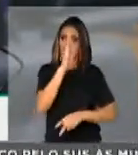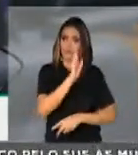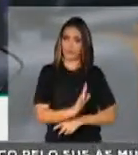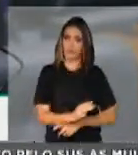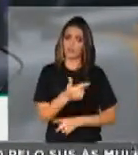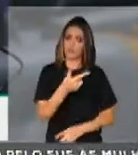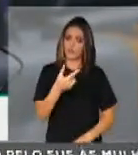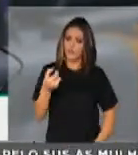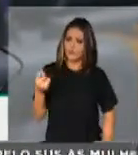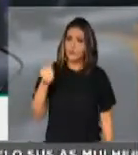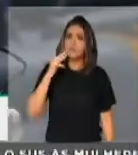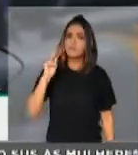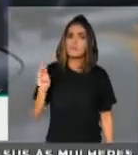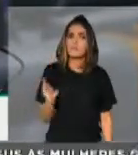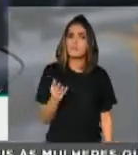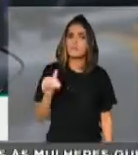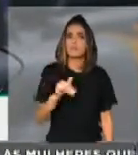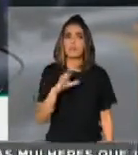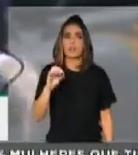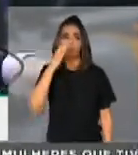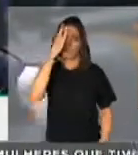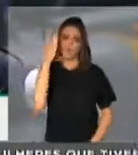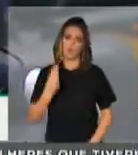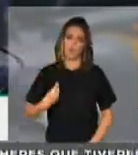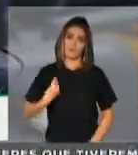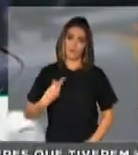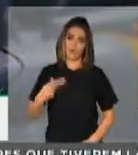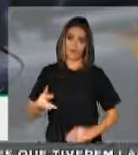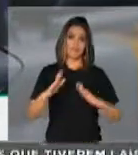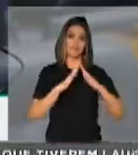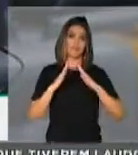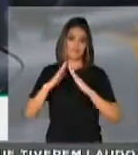mais de 200 milhões de pessoas que vivem nesse país e que